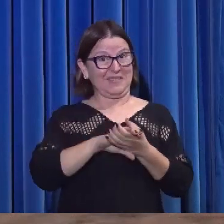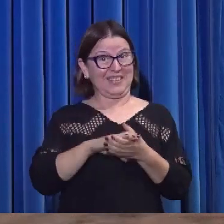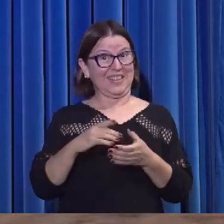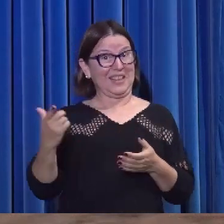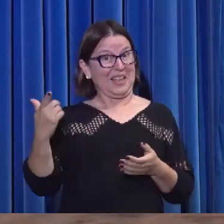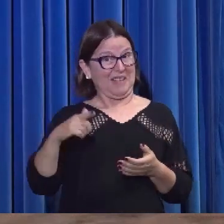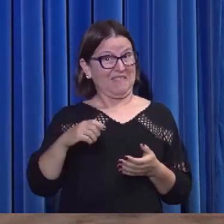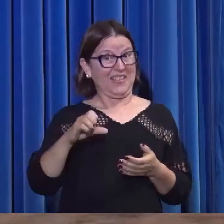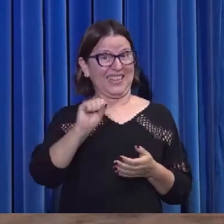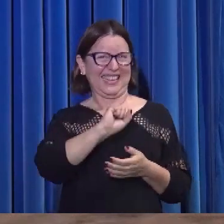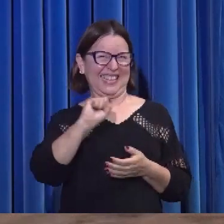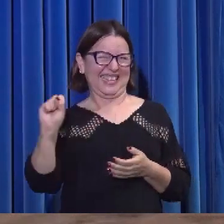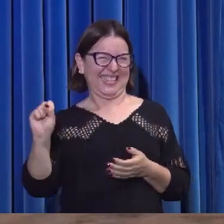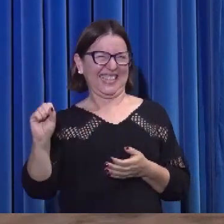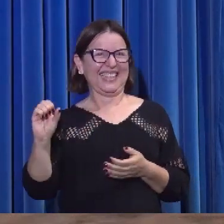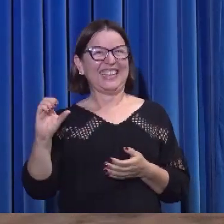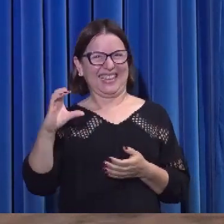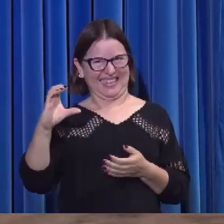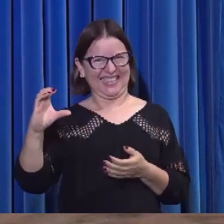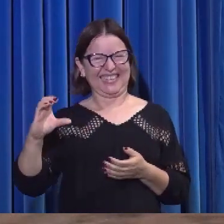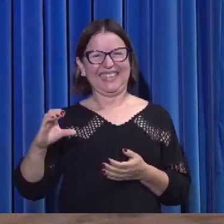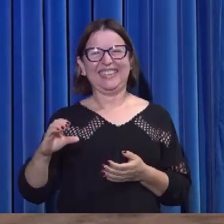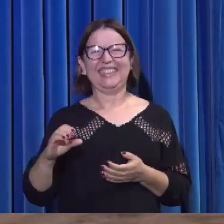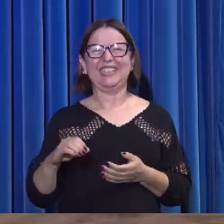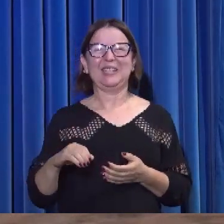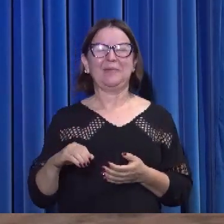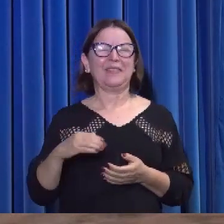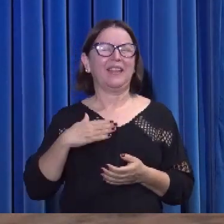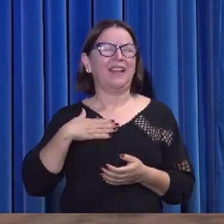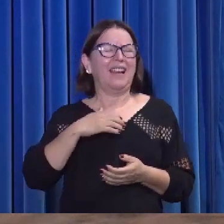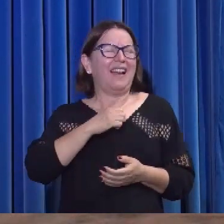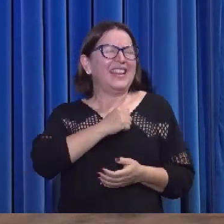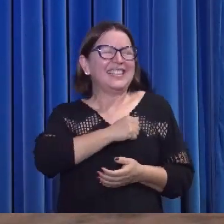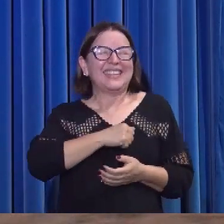passada. Estava com saudade da minha baixinha.